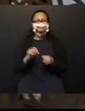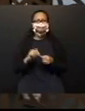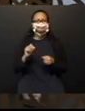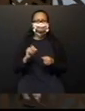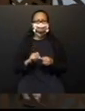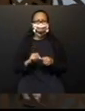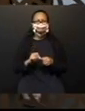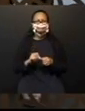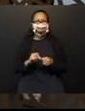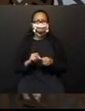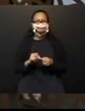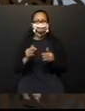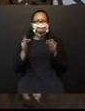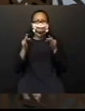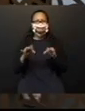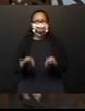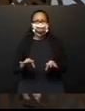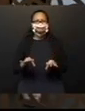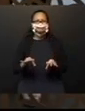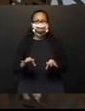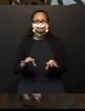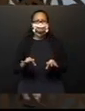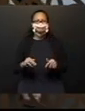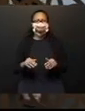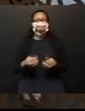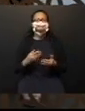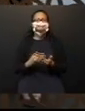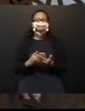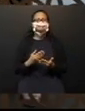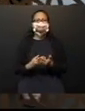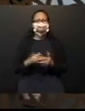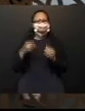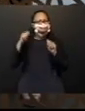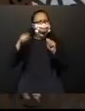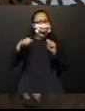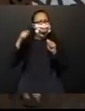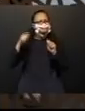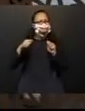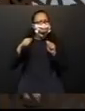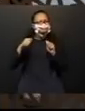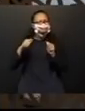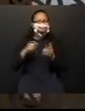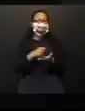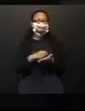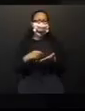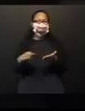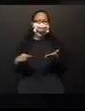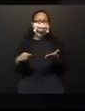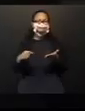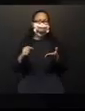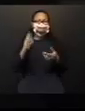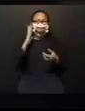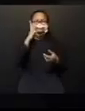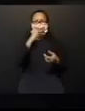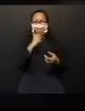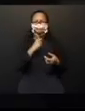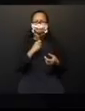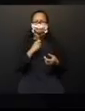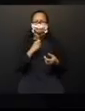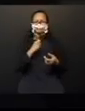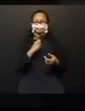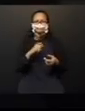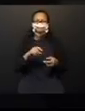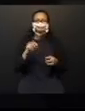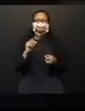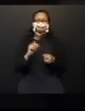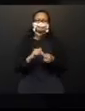terminar a videoaula, né? E depois já apresentar para os professores. Gente, capricha na letra. Tenta fazer um número,